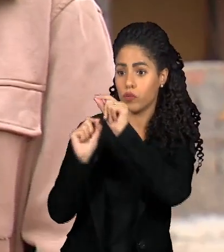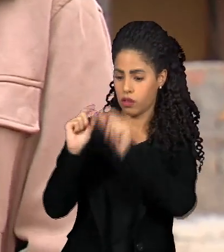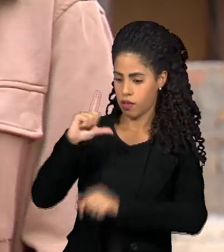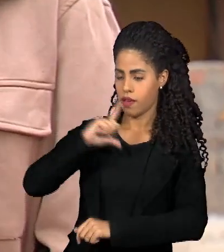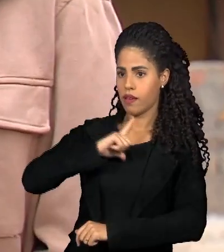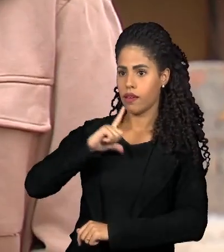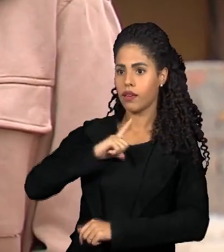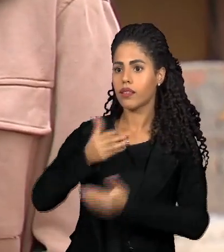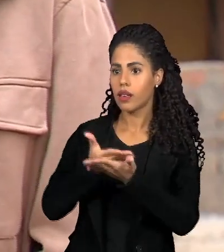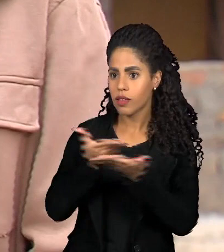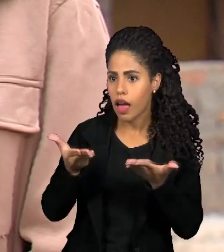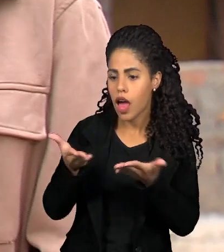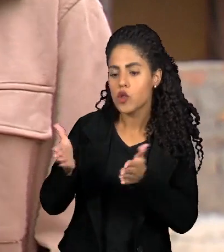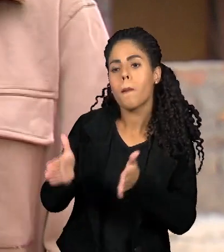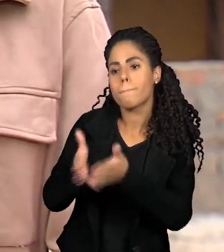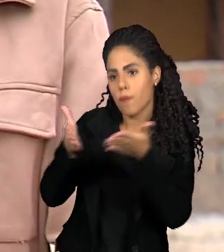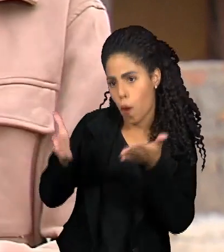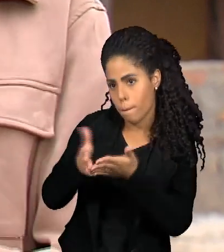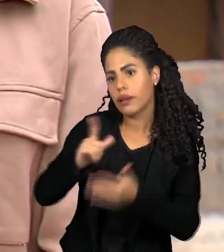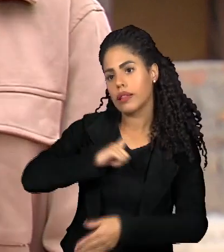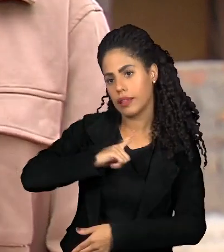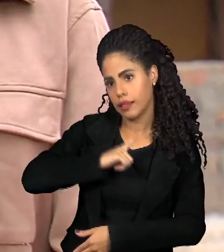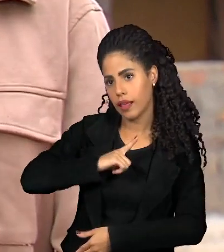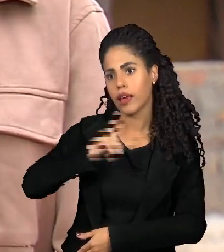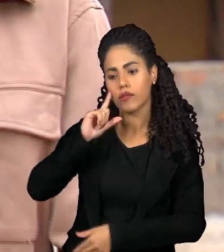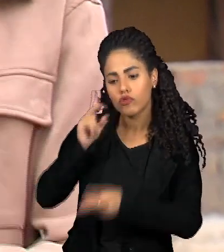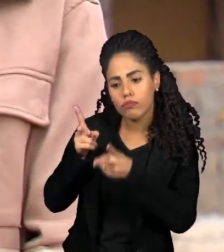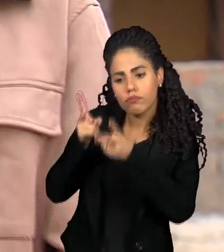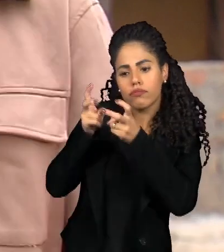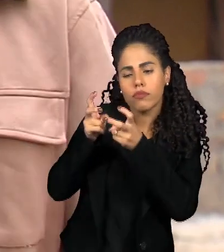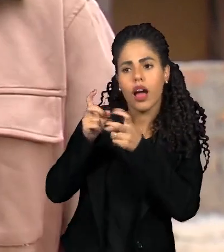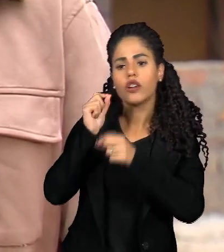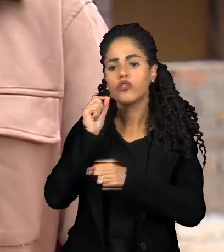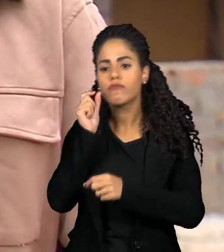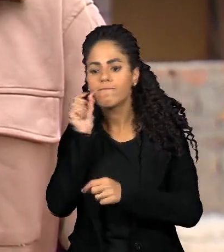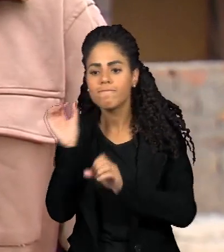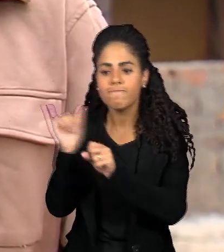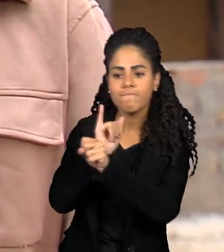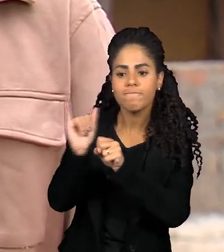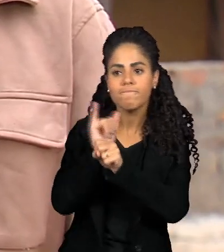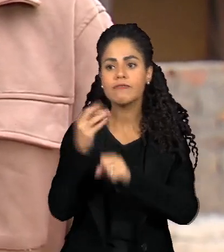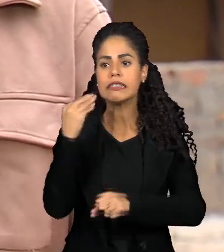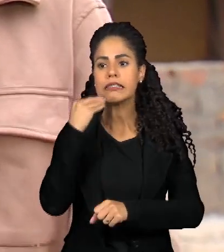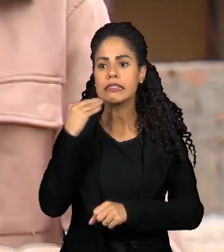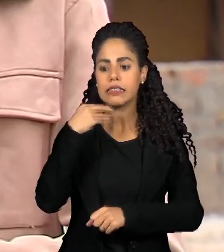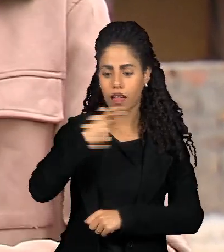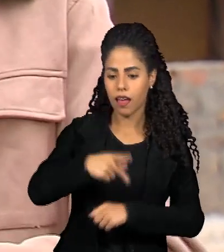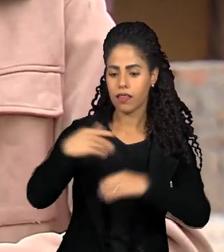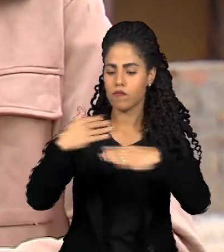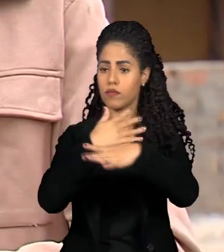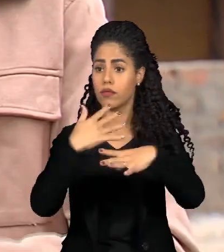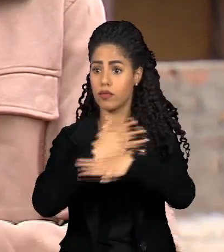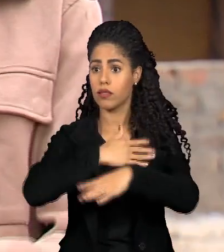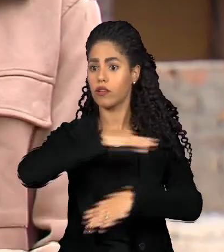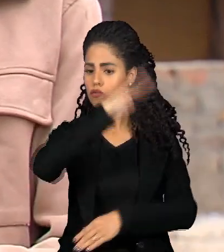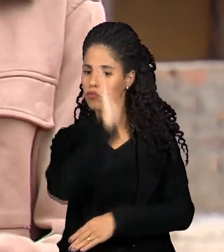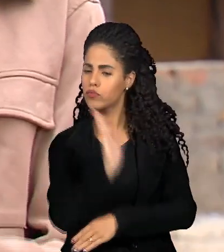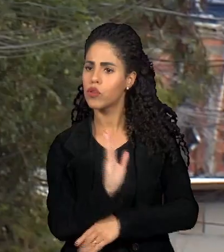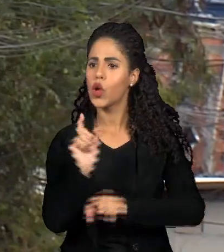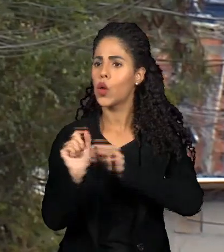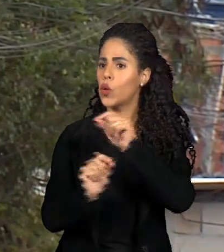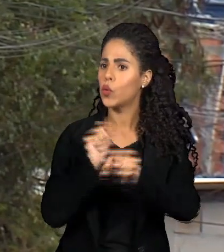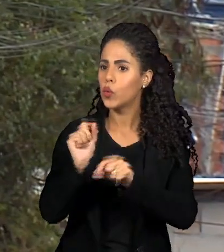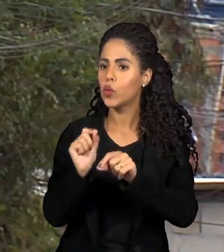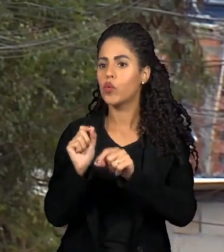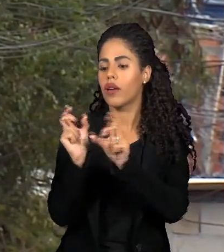essa situação de pobreza, né? Então, a especulação imobiliária nas cidades brasileiras vão fazer com que a dinâmica